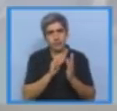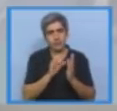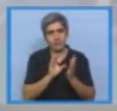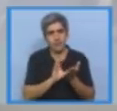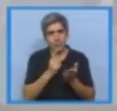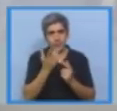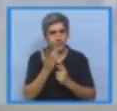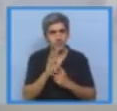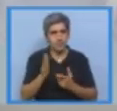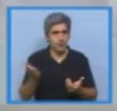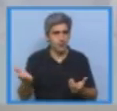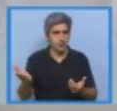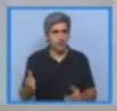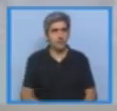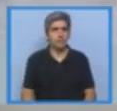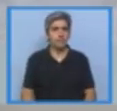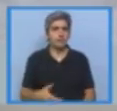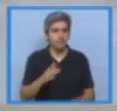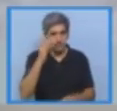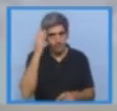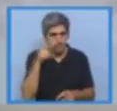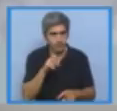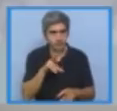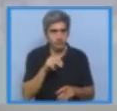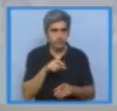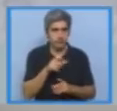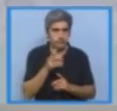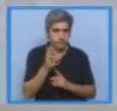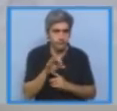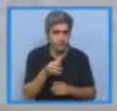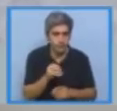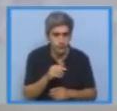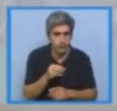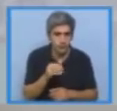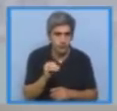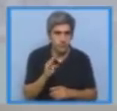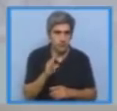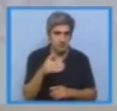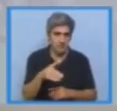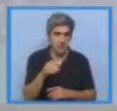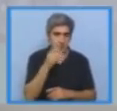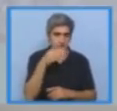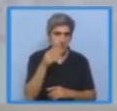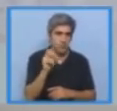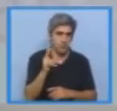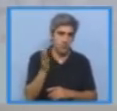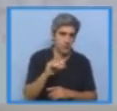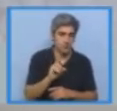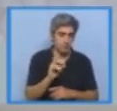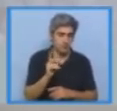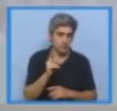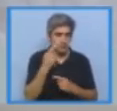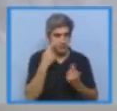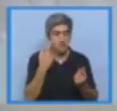Para dar um pequeno exemplo, que é talvez os mais acessíveis. Esse nunca foi dado no ponto SJ ainda, não sei se em algum número virá ou não,